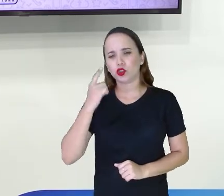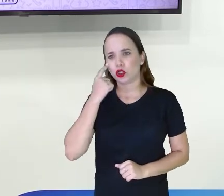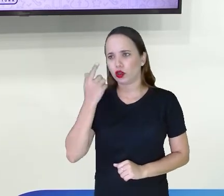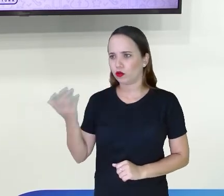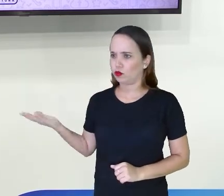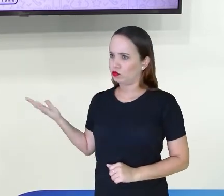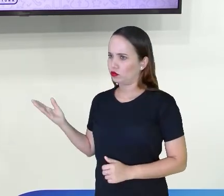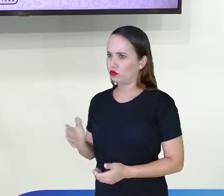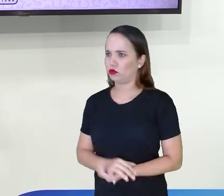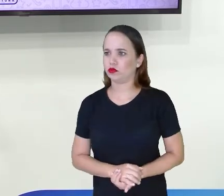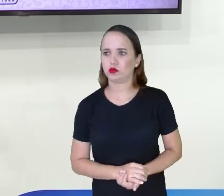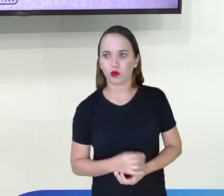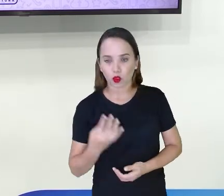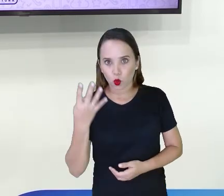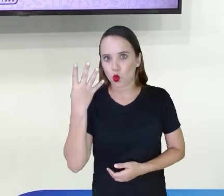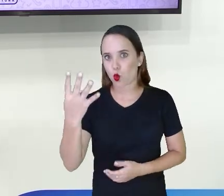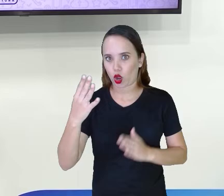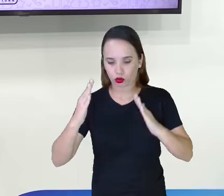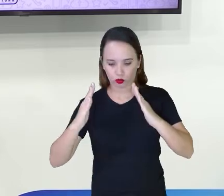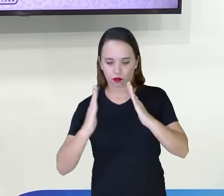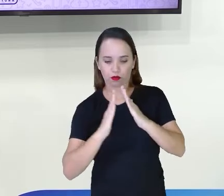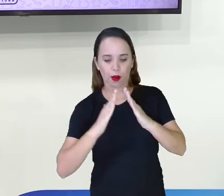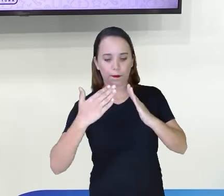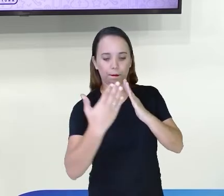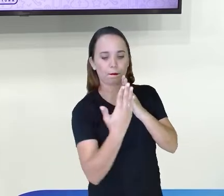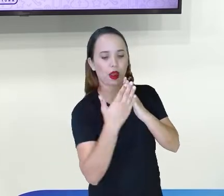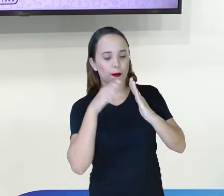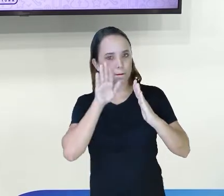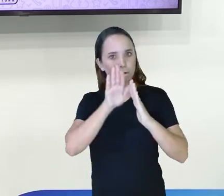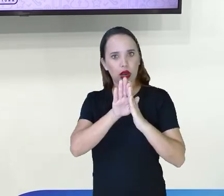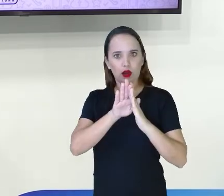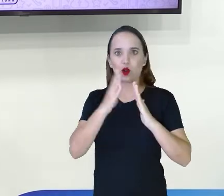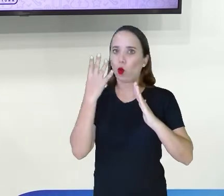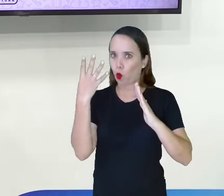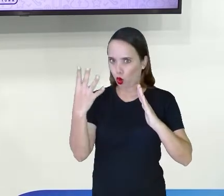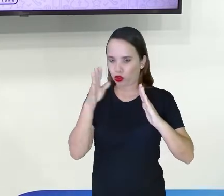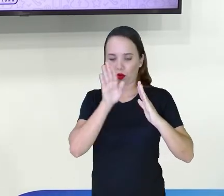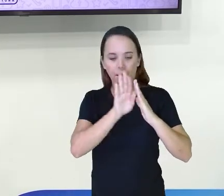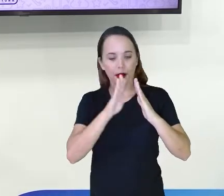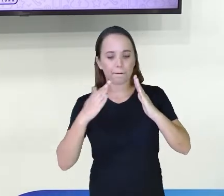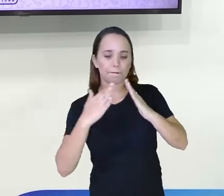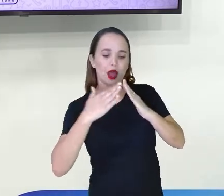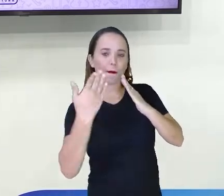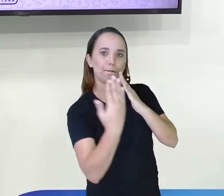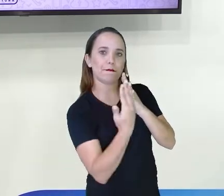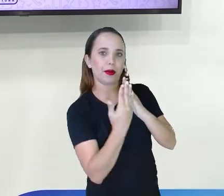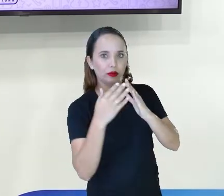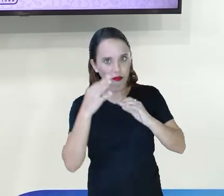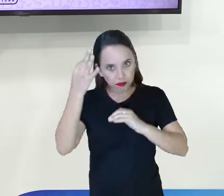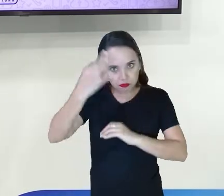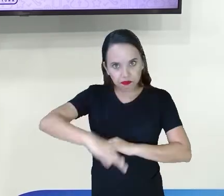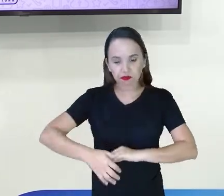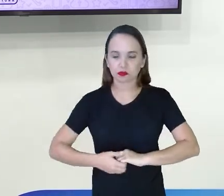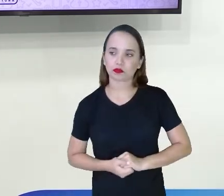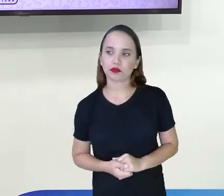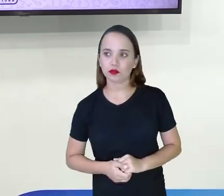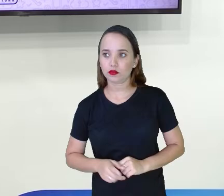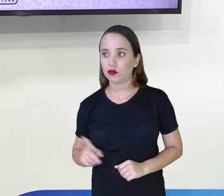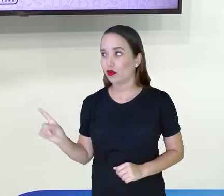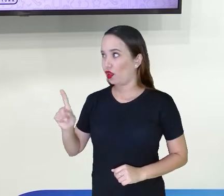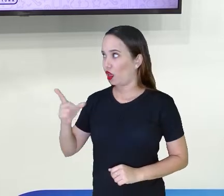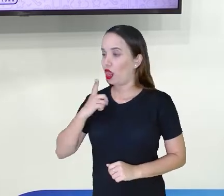faces laterais eu vou ter? 4. Faces laterais eu tenho 4. Aqui eu tenho 5 porque a